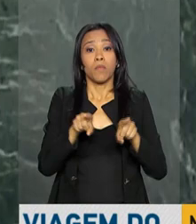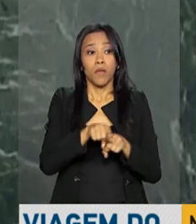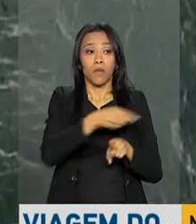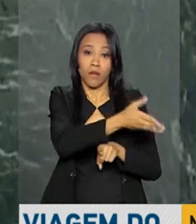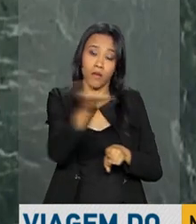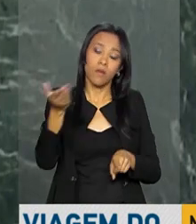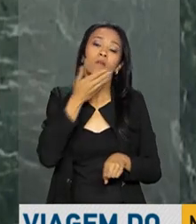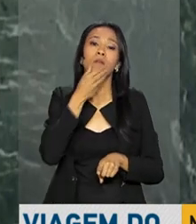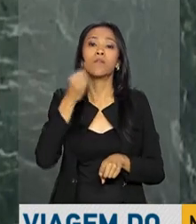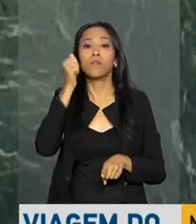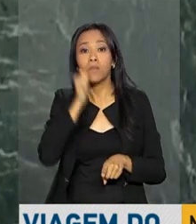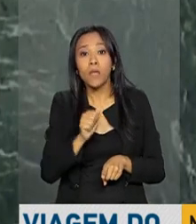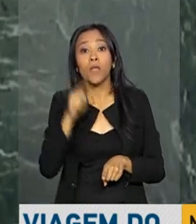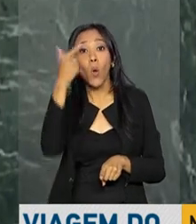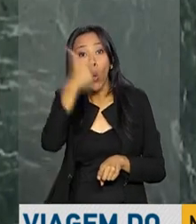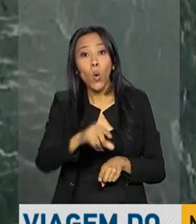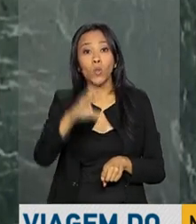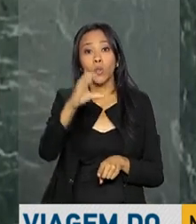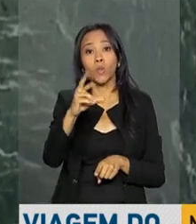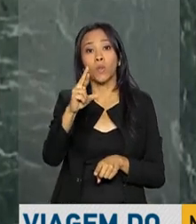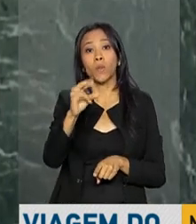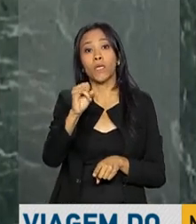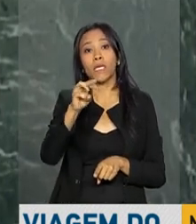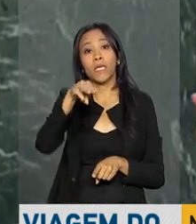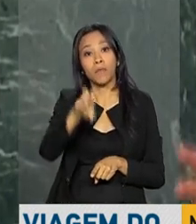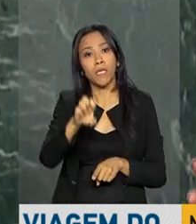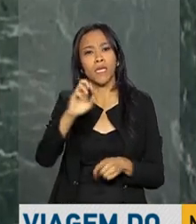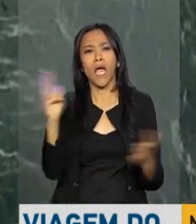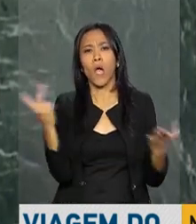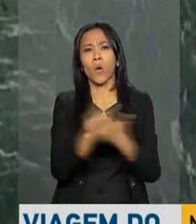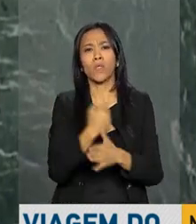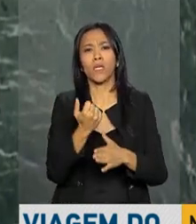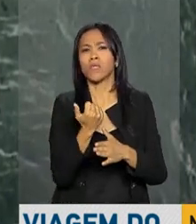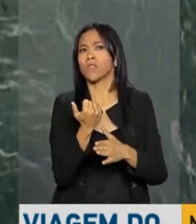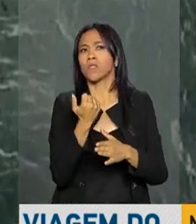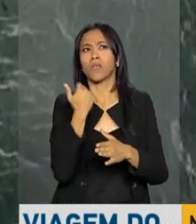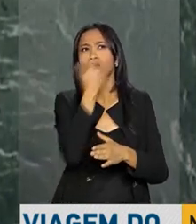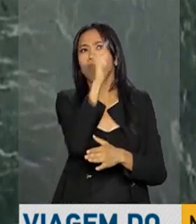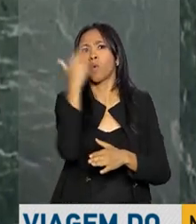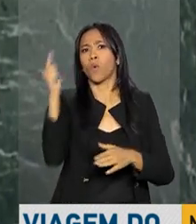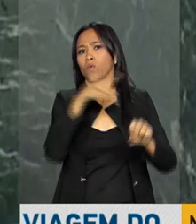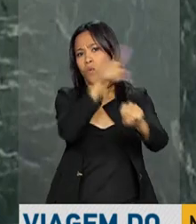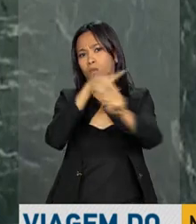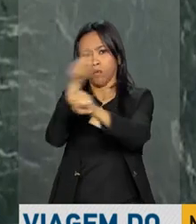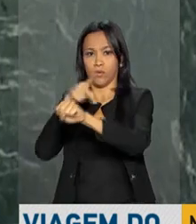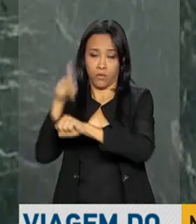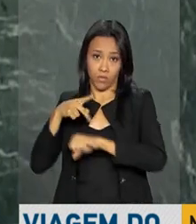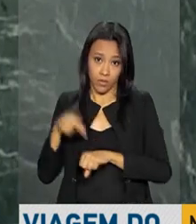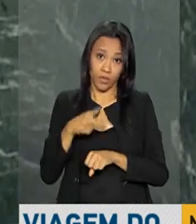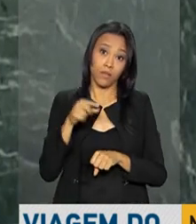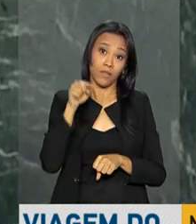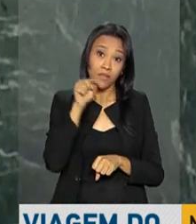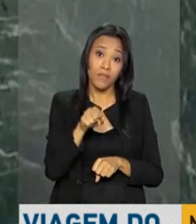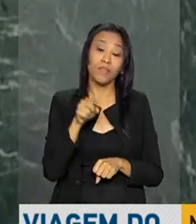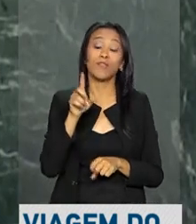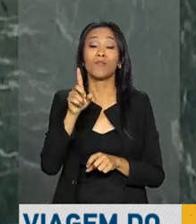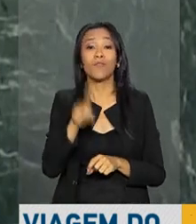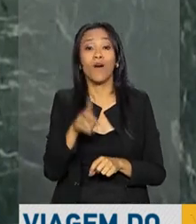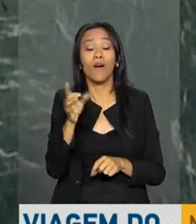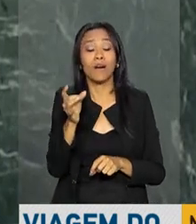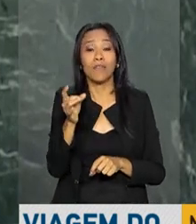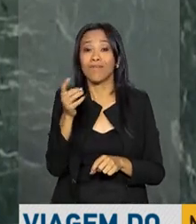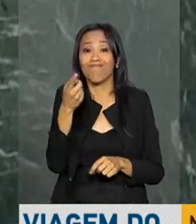senhoras, o crime transnacional em tantos de nossos países solapa a segurança e